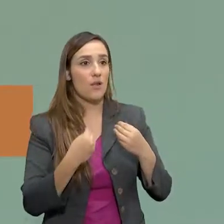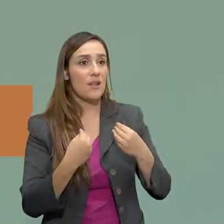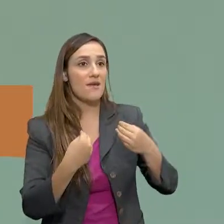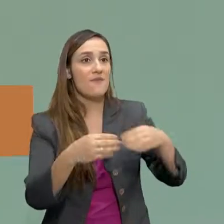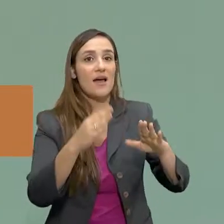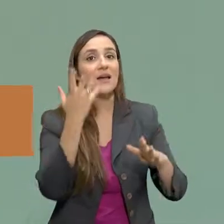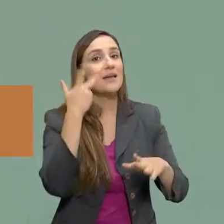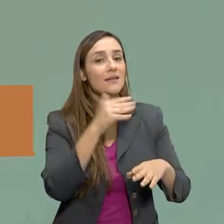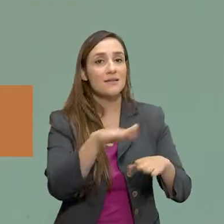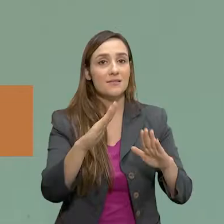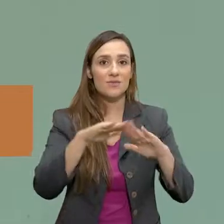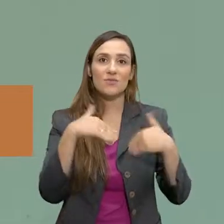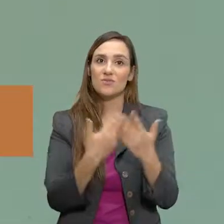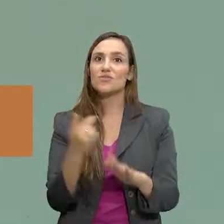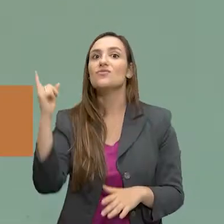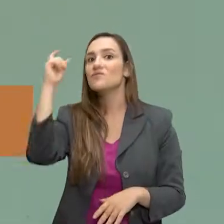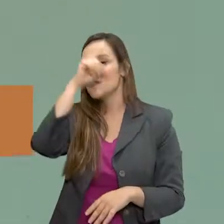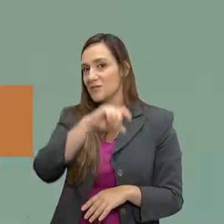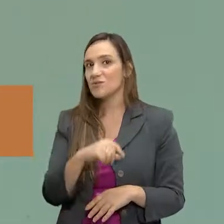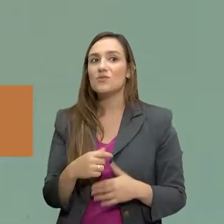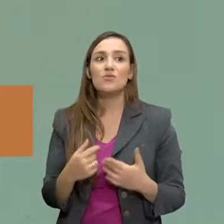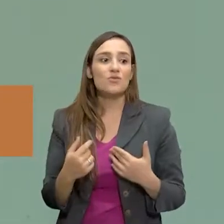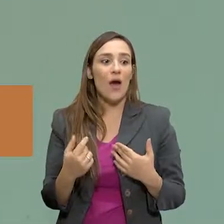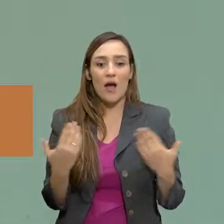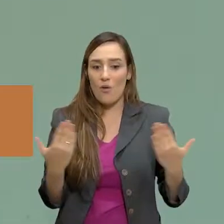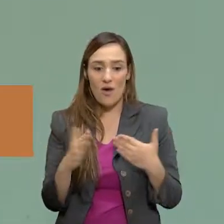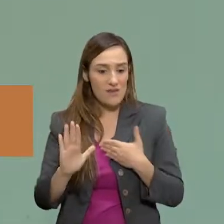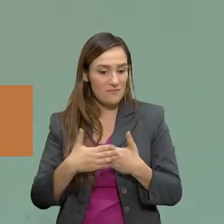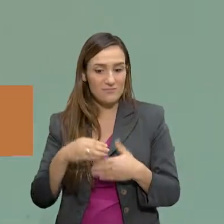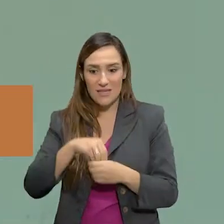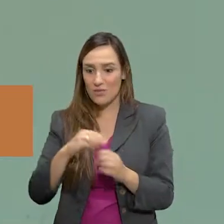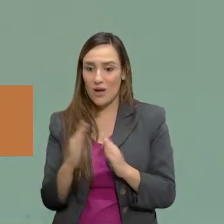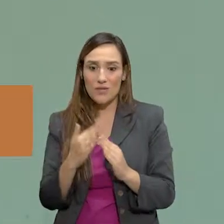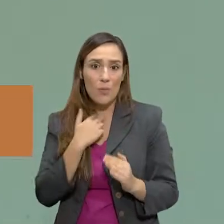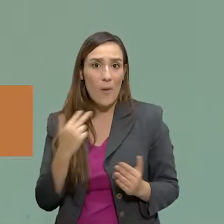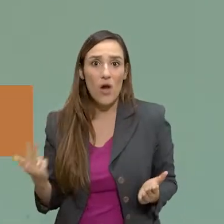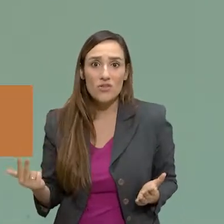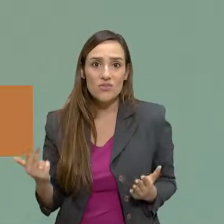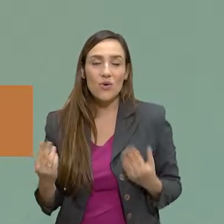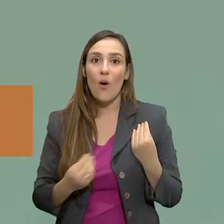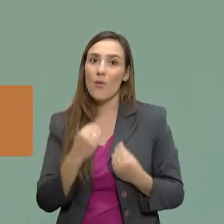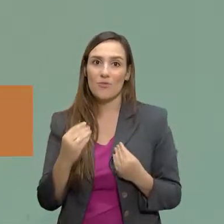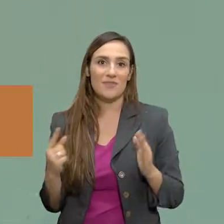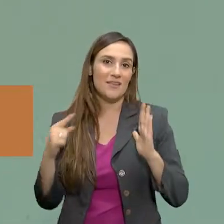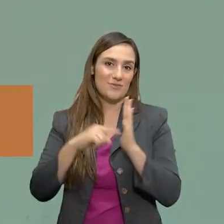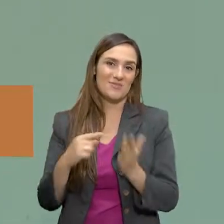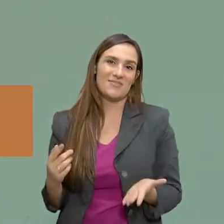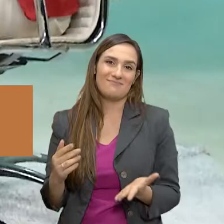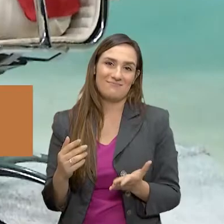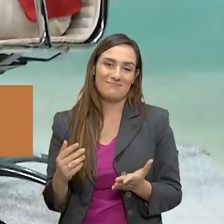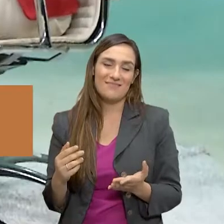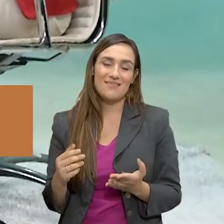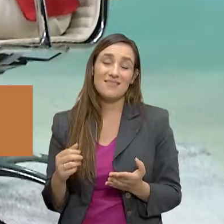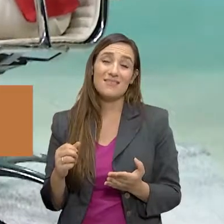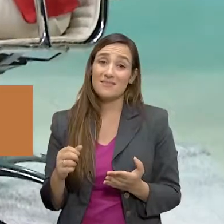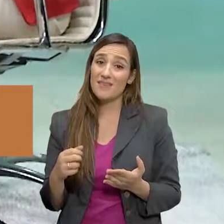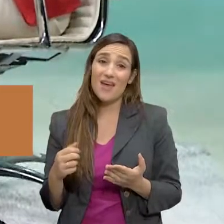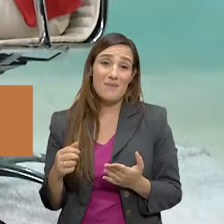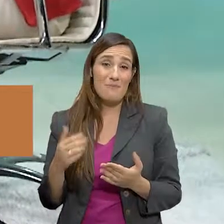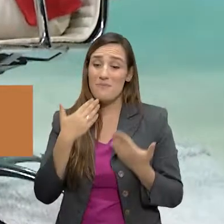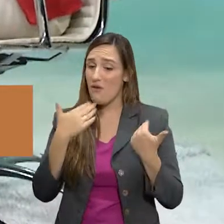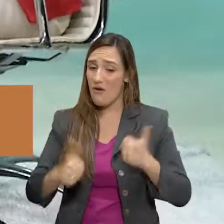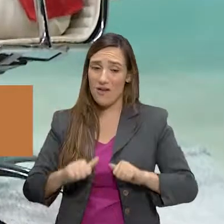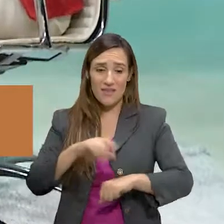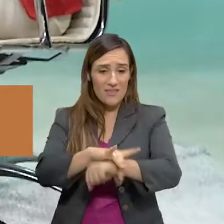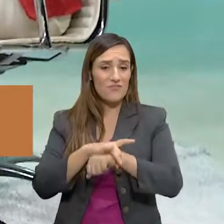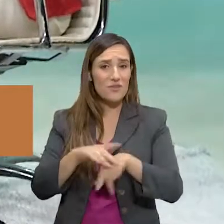com a pandemia isso dificultou um pouco. Foi muito difícil. O atendimento do Nudem também se tornou difícil, porque a gente precisa desse olho a olho que